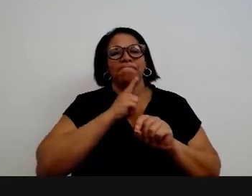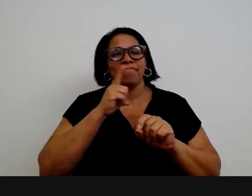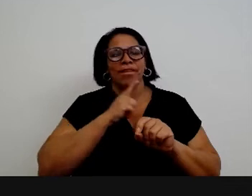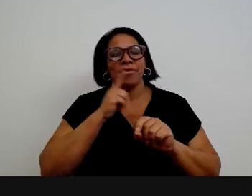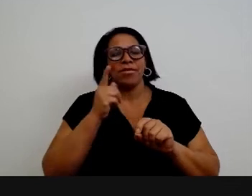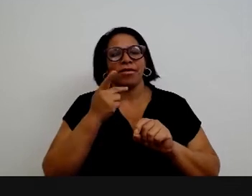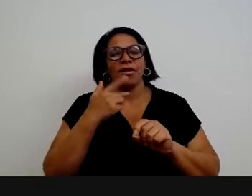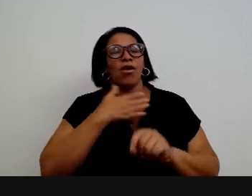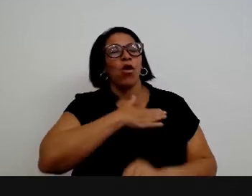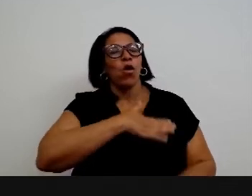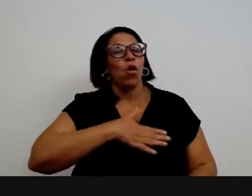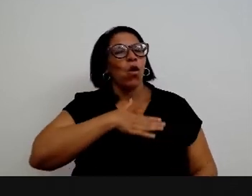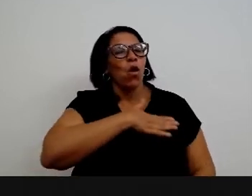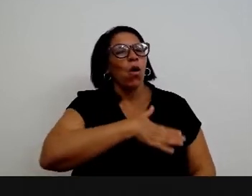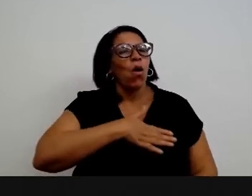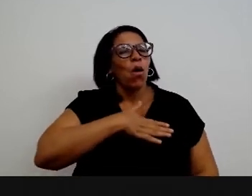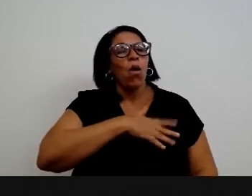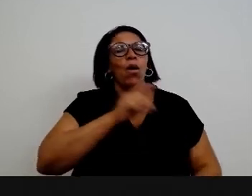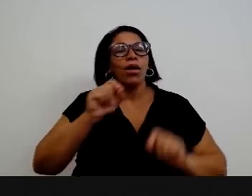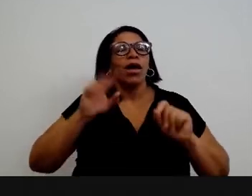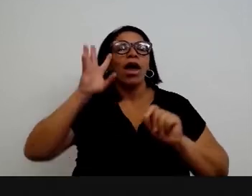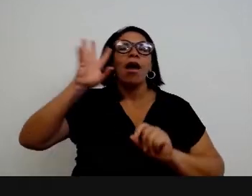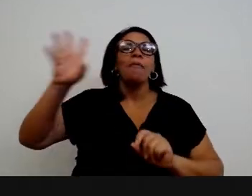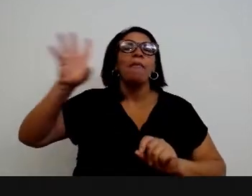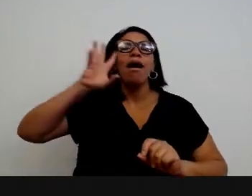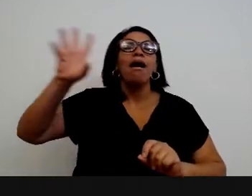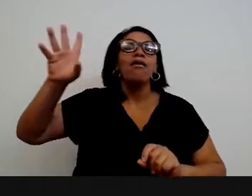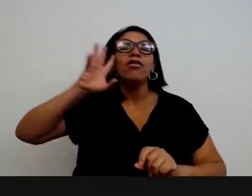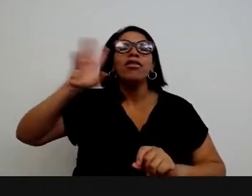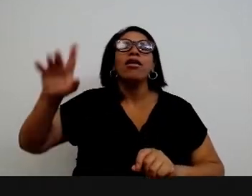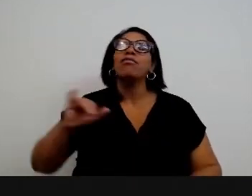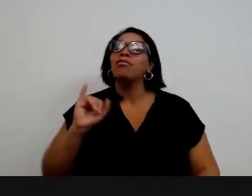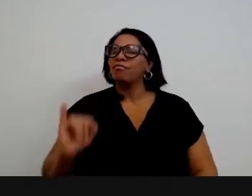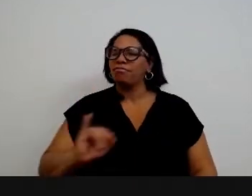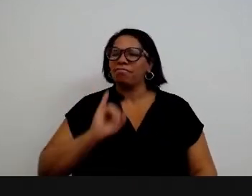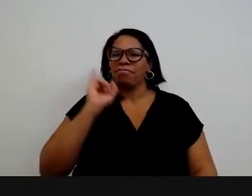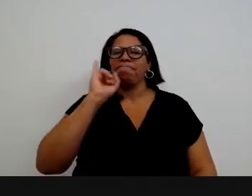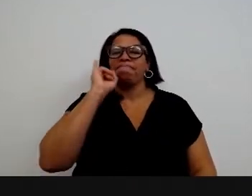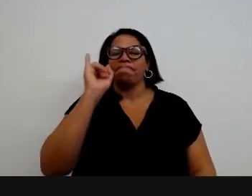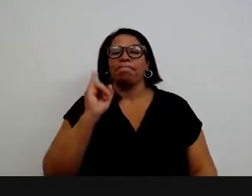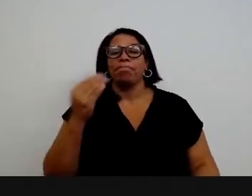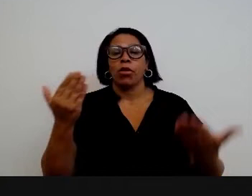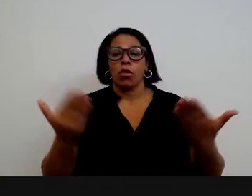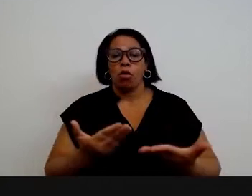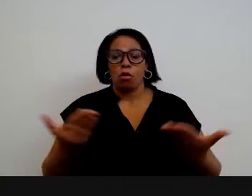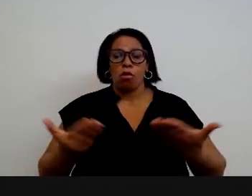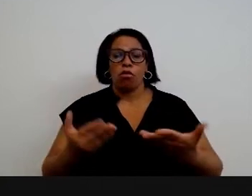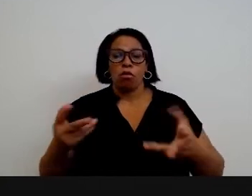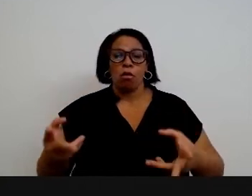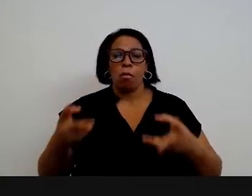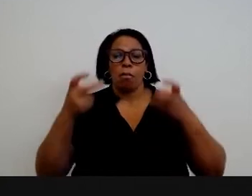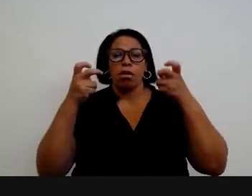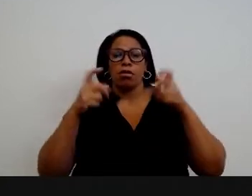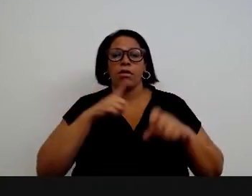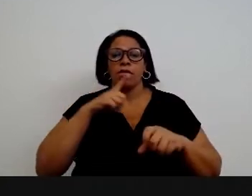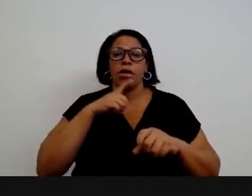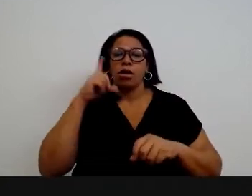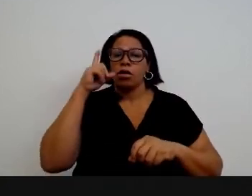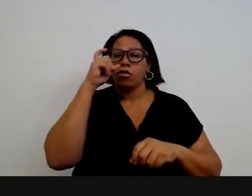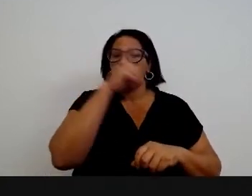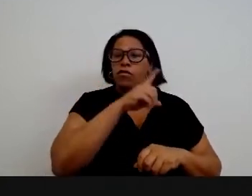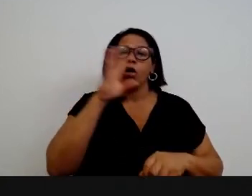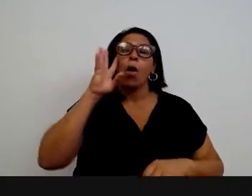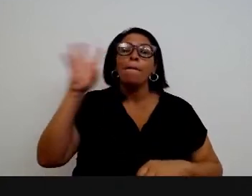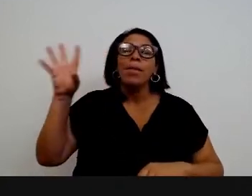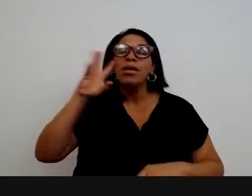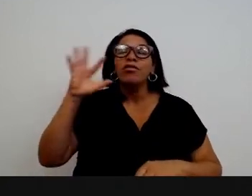também queria falar, eu gosto muito do exercício imaginativo, eu acho que hoje, né, eu percebo que a gente tem muita dificuldade de